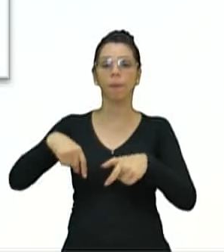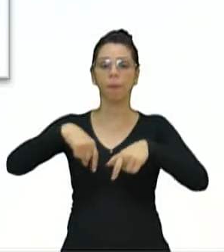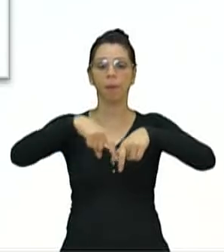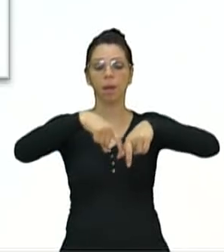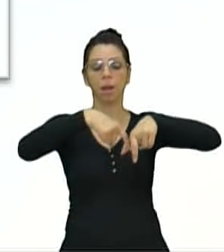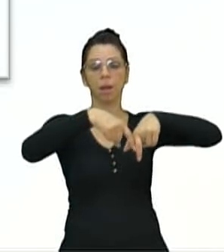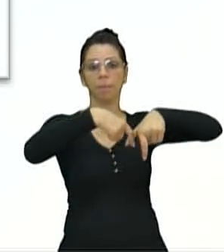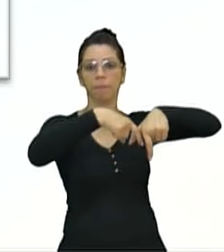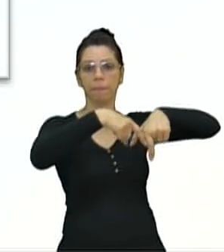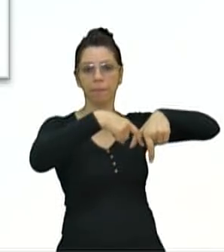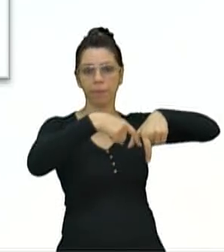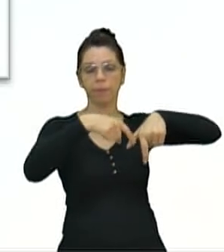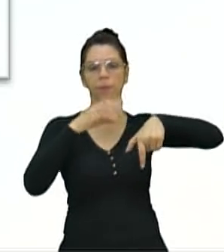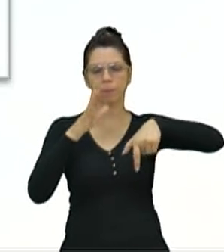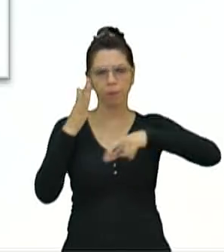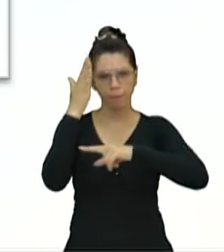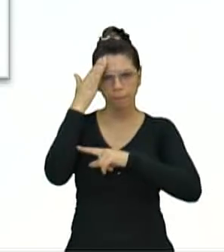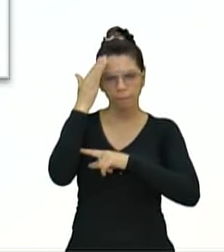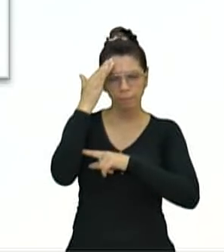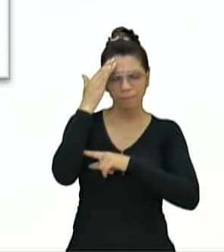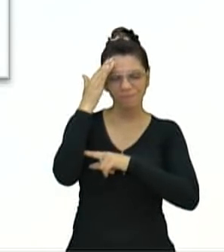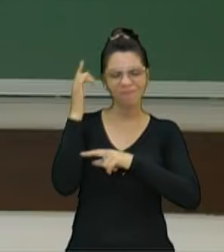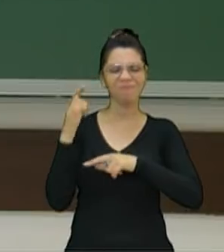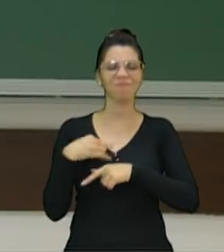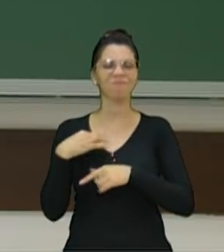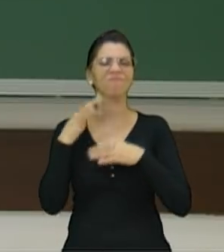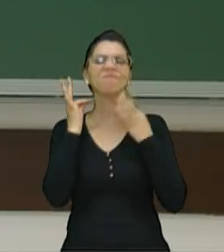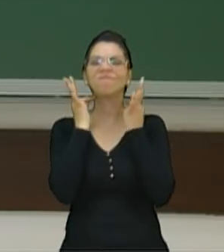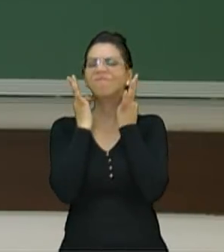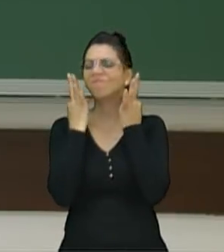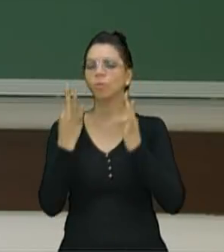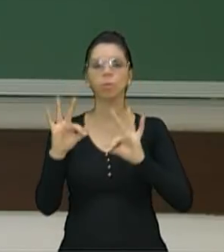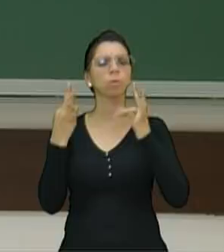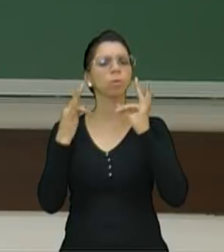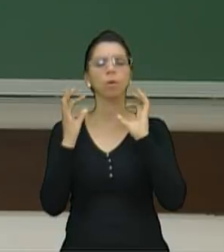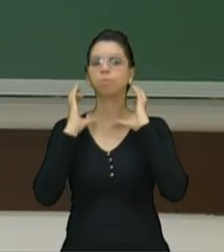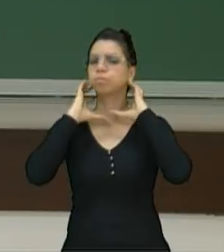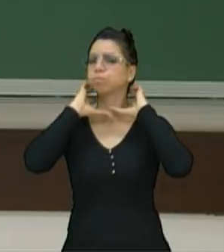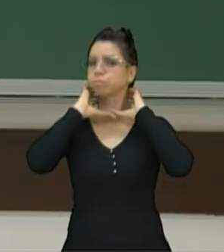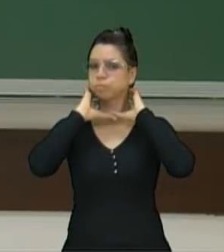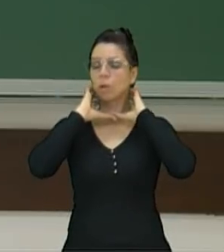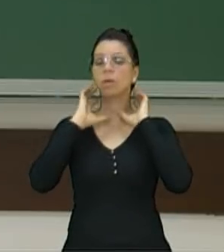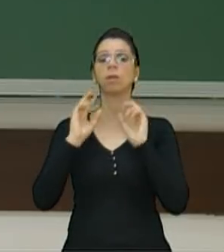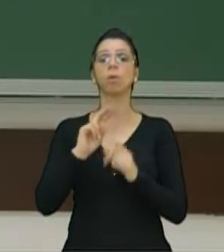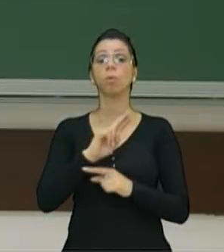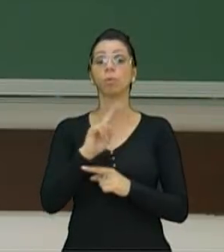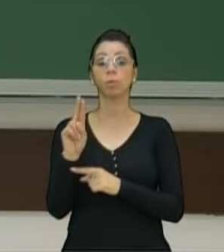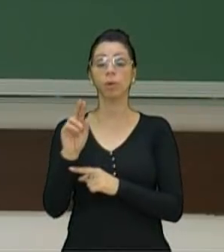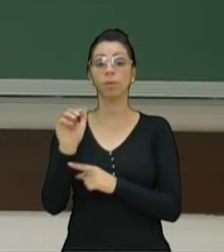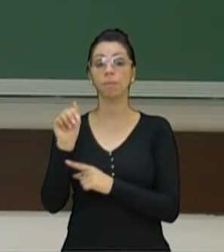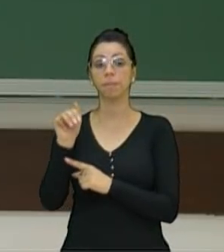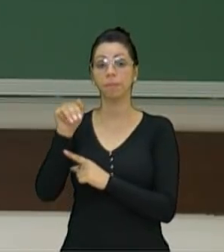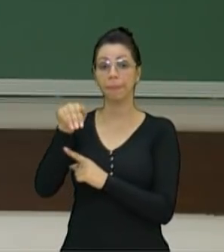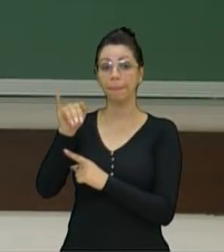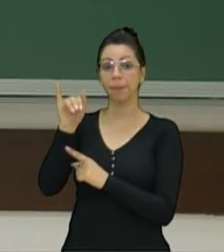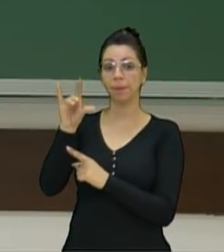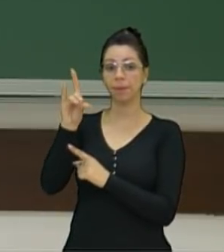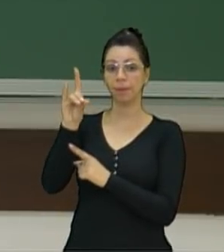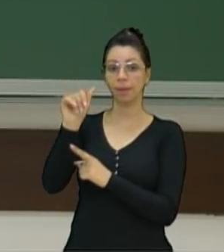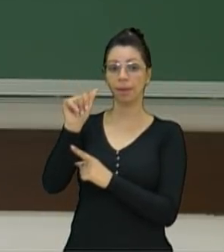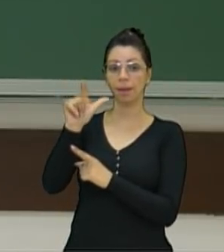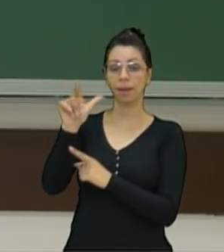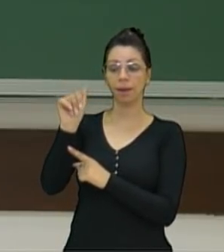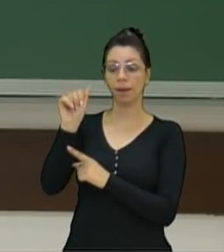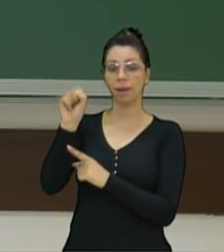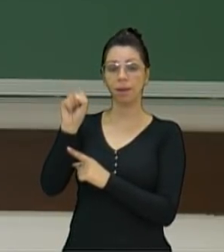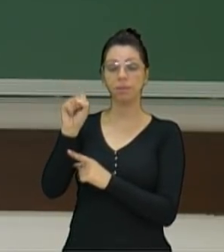das amígdalas? Já teve aquela baita dor de garganta, aquela infecção? São as amígdalas inflamadas, tá?